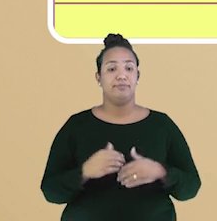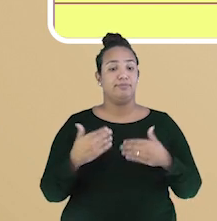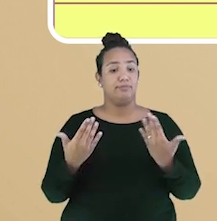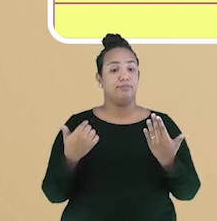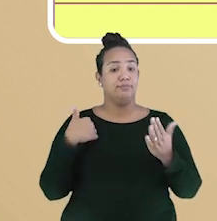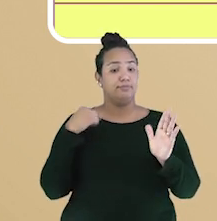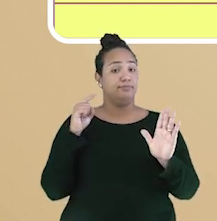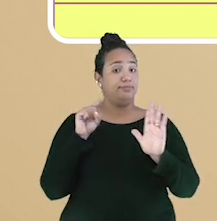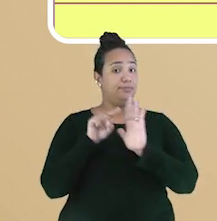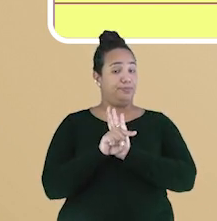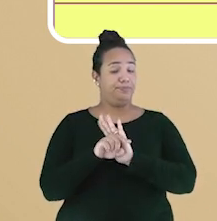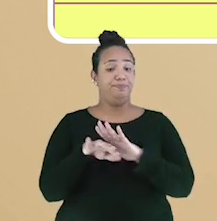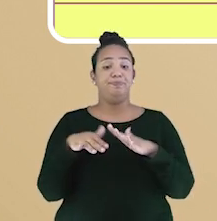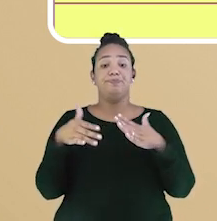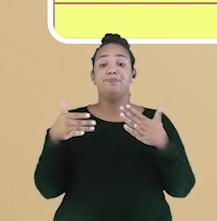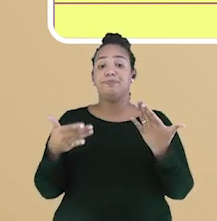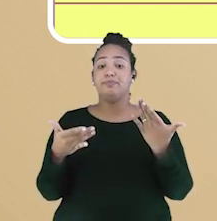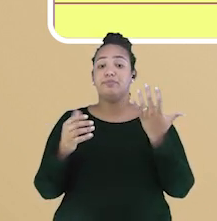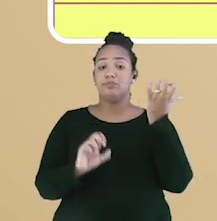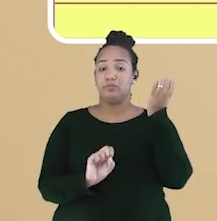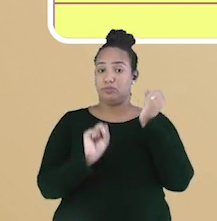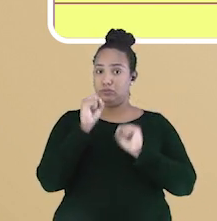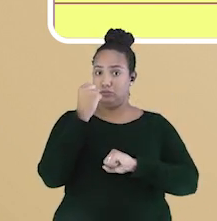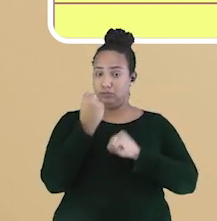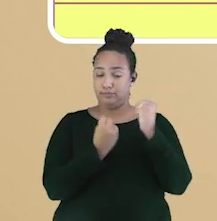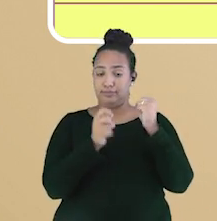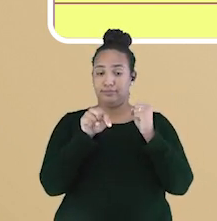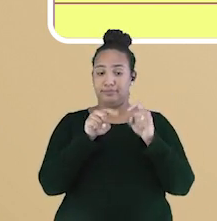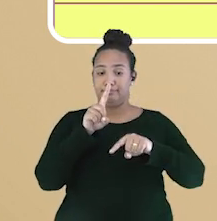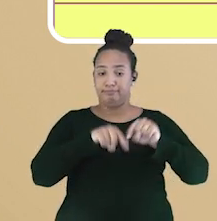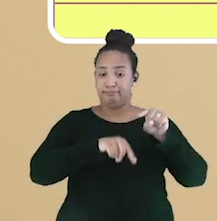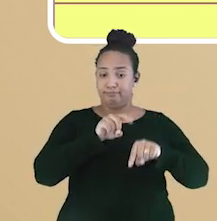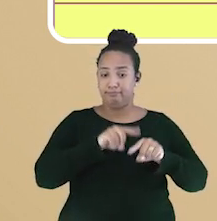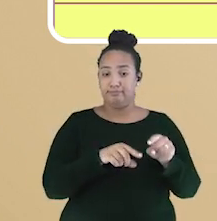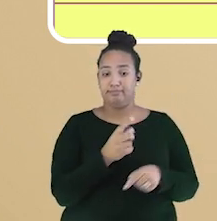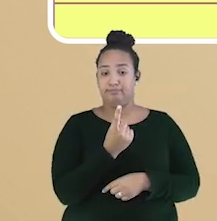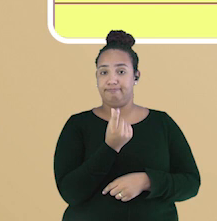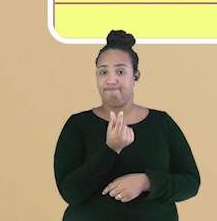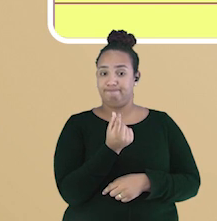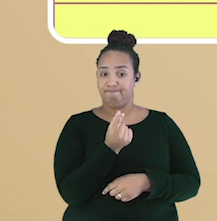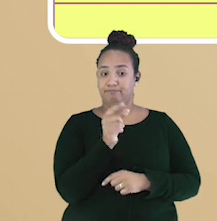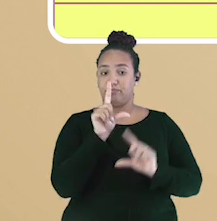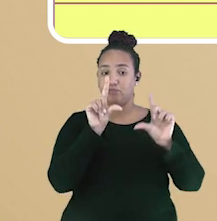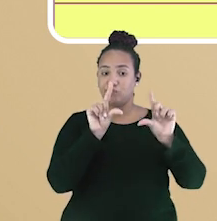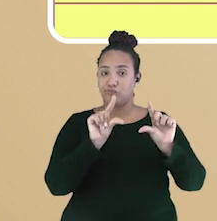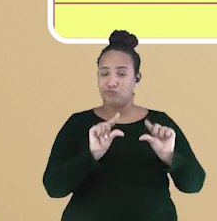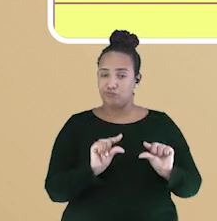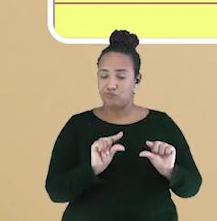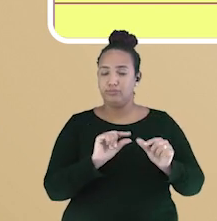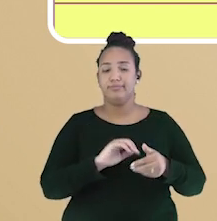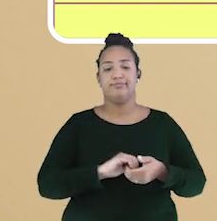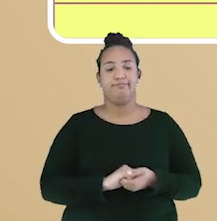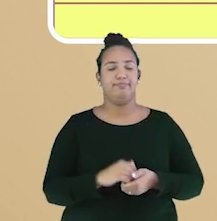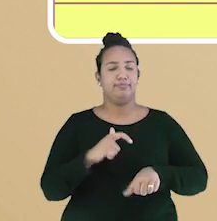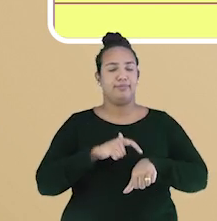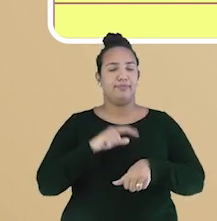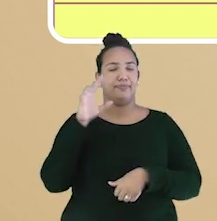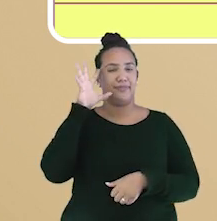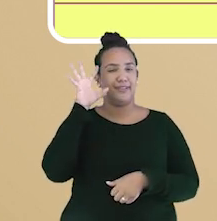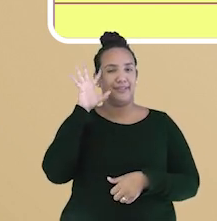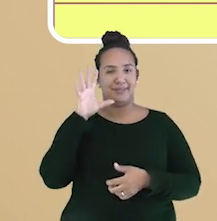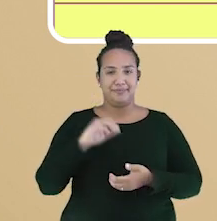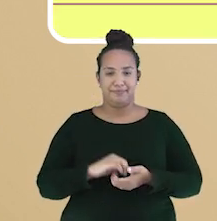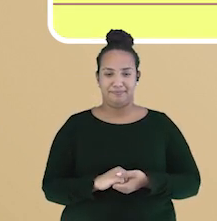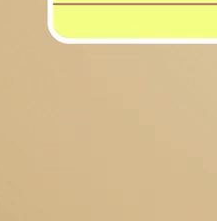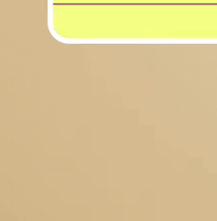é Qual indústria tem o menor preço da coloração e do pó descolorante vou te dar um tempinho para